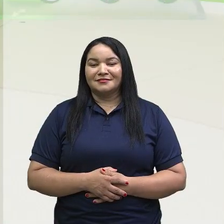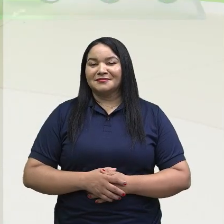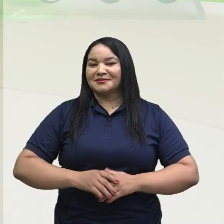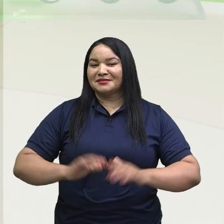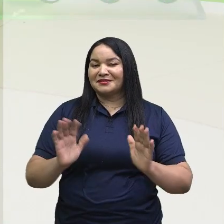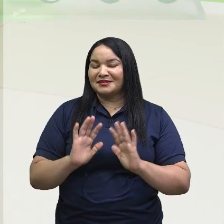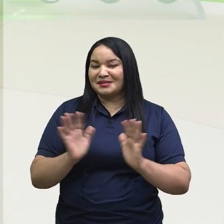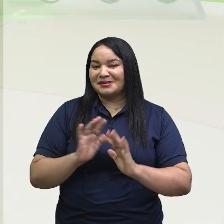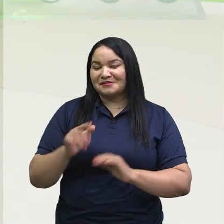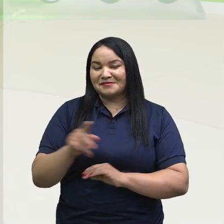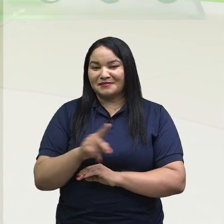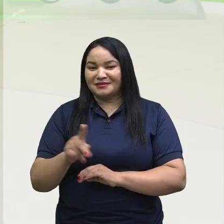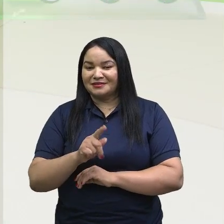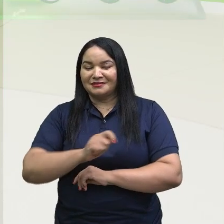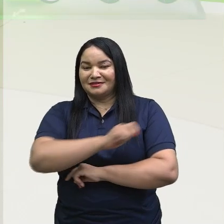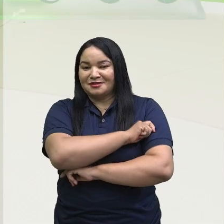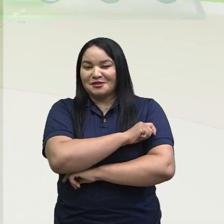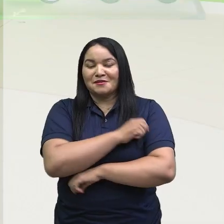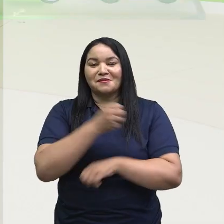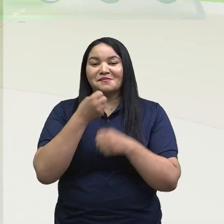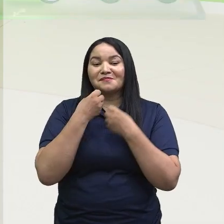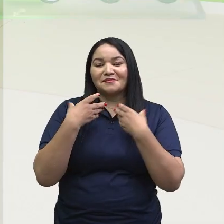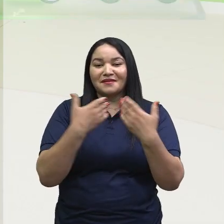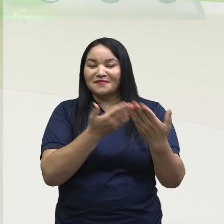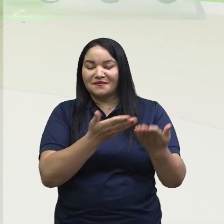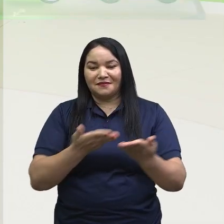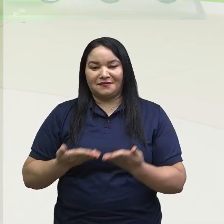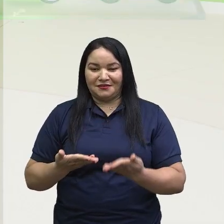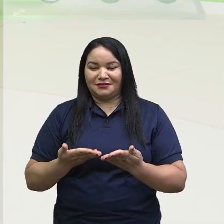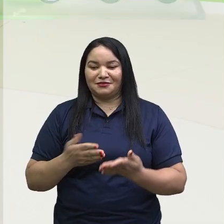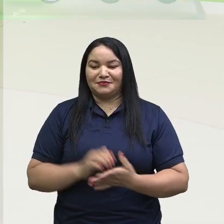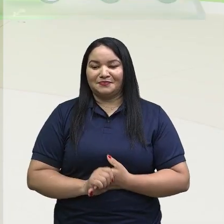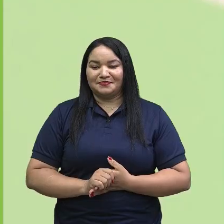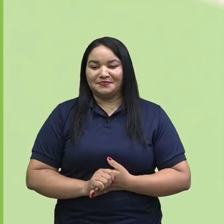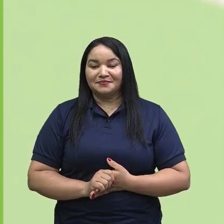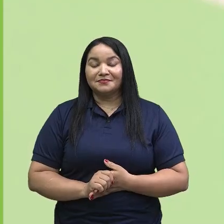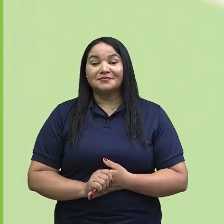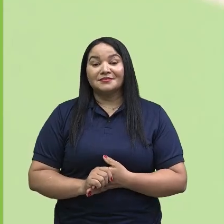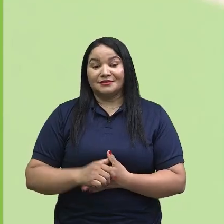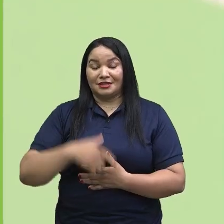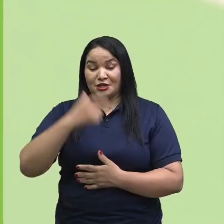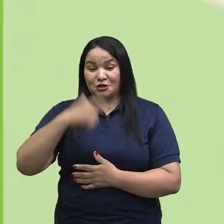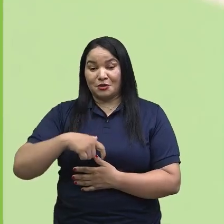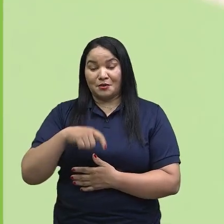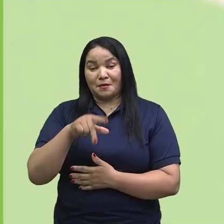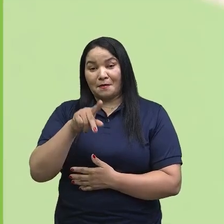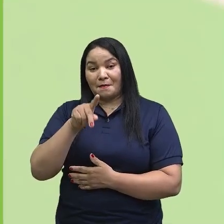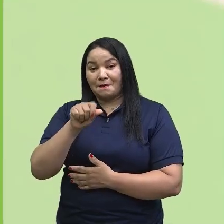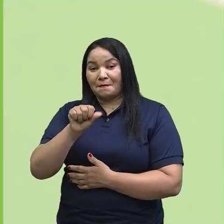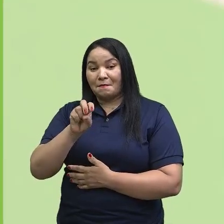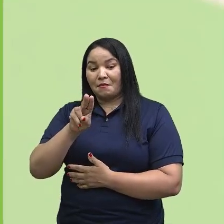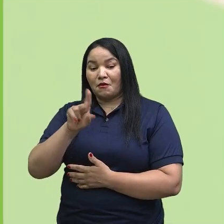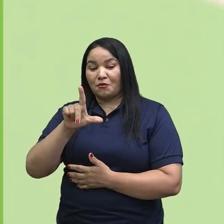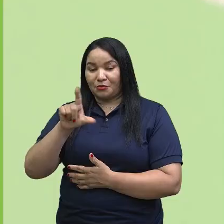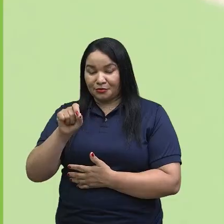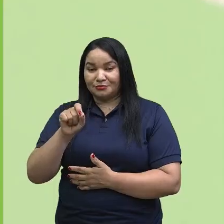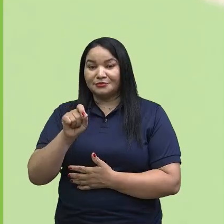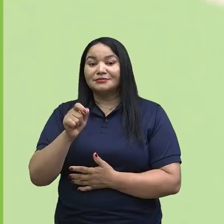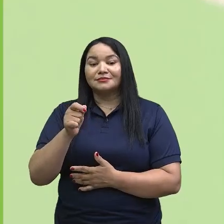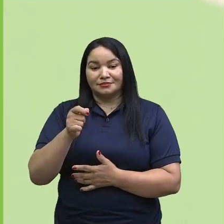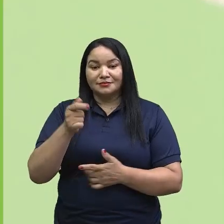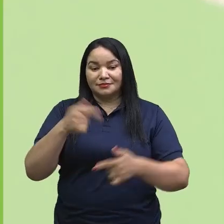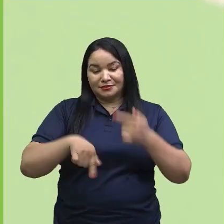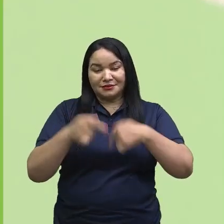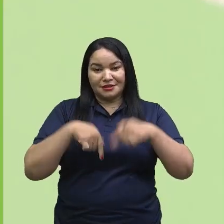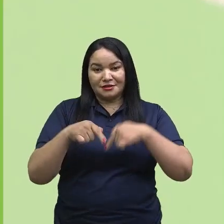Olá, professores e alunos, sejam bem-vindos. Eu sou o professor Paulo Torres, de Química, e